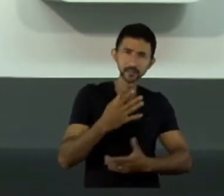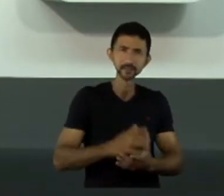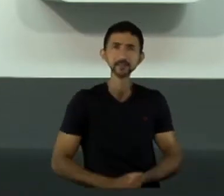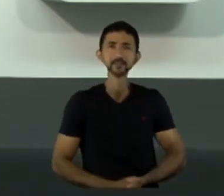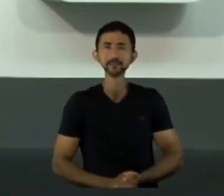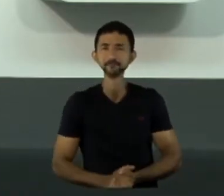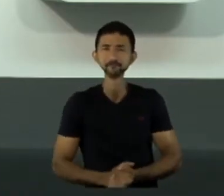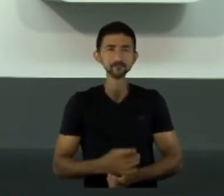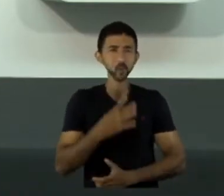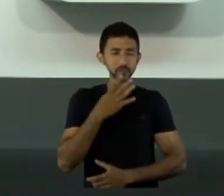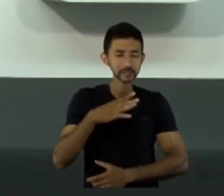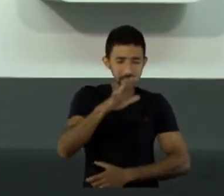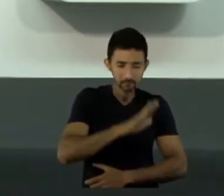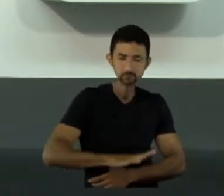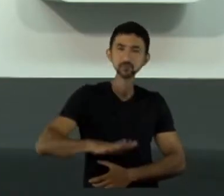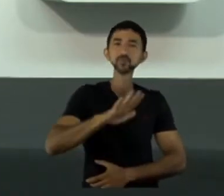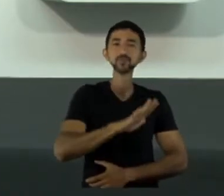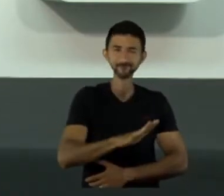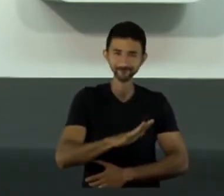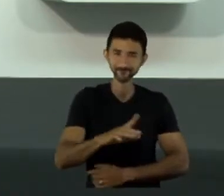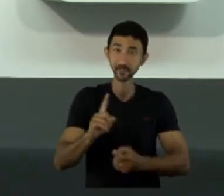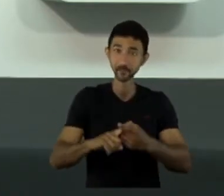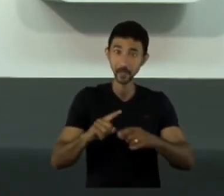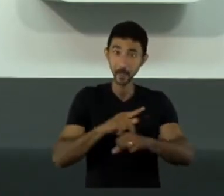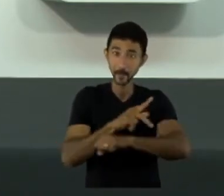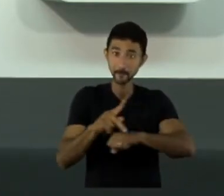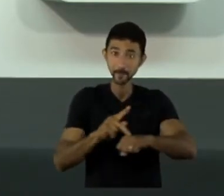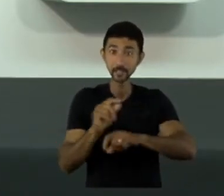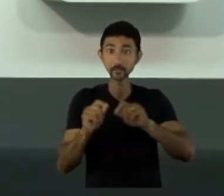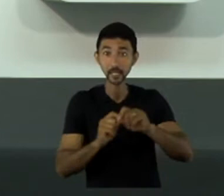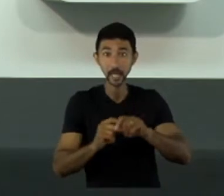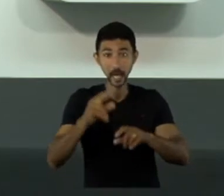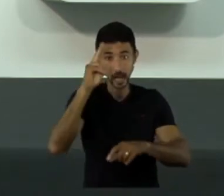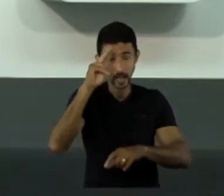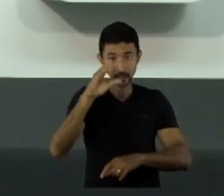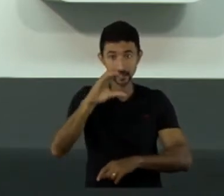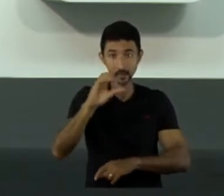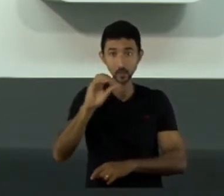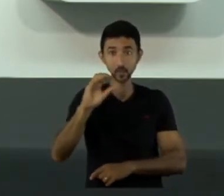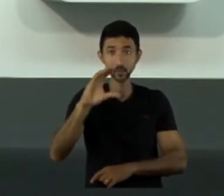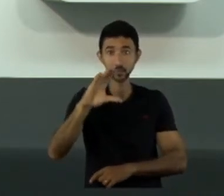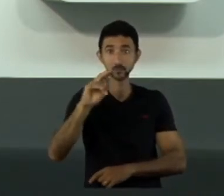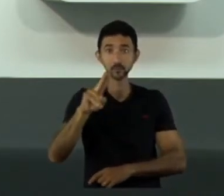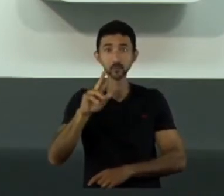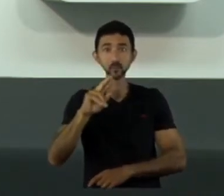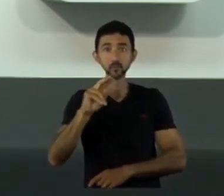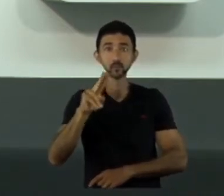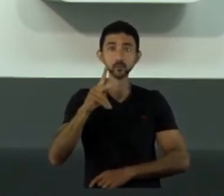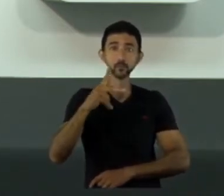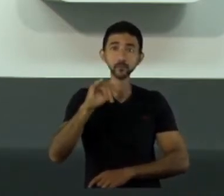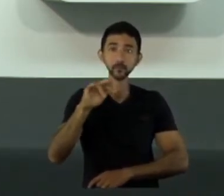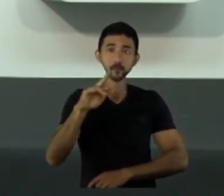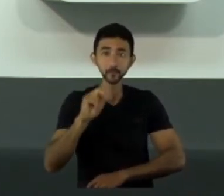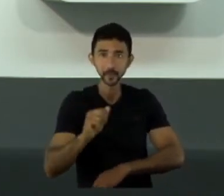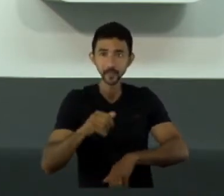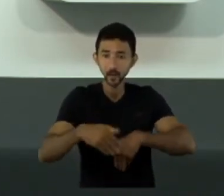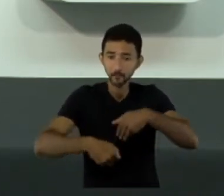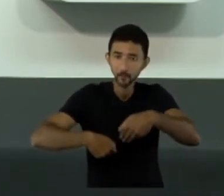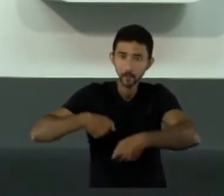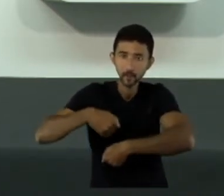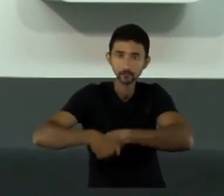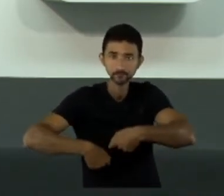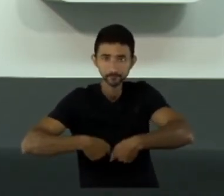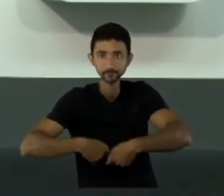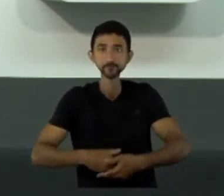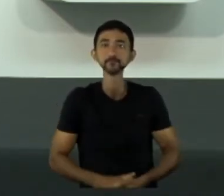região, mas também no país inteiro, que é a lenda do Curupira. Então preste bem atenção na estrutura do